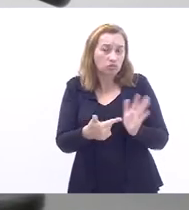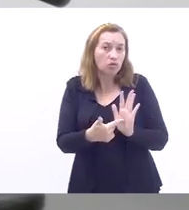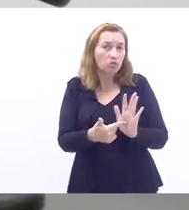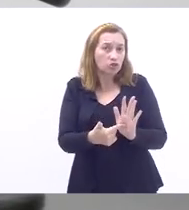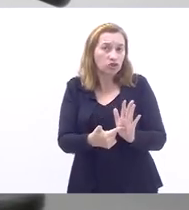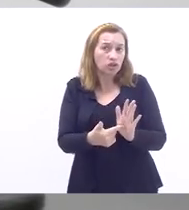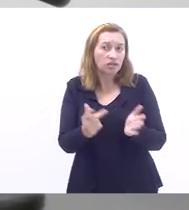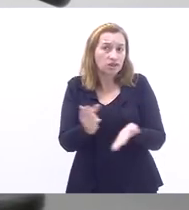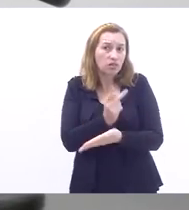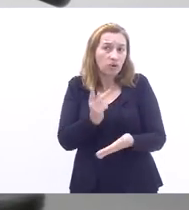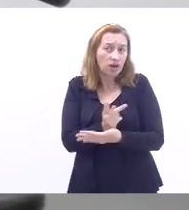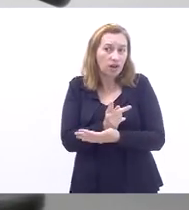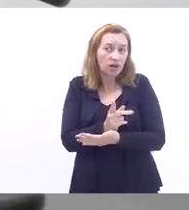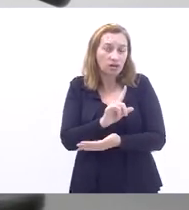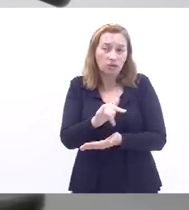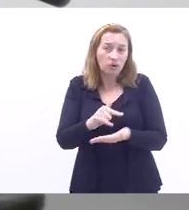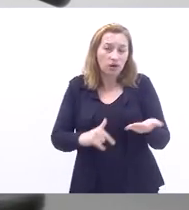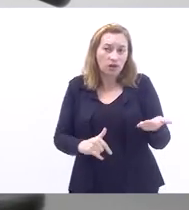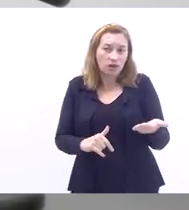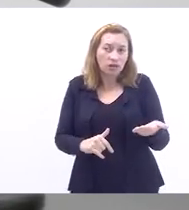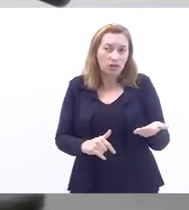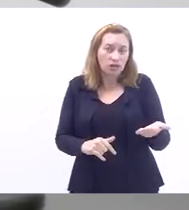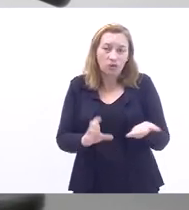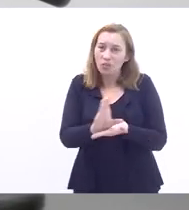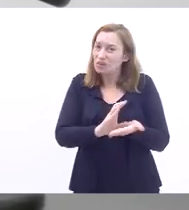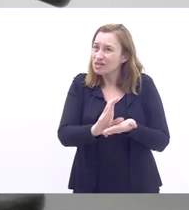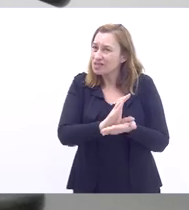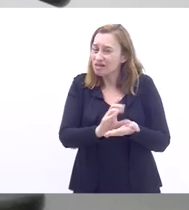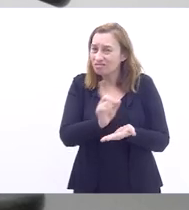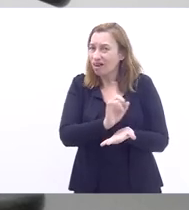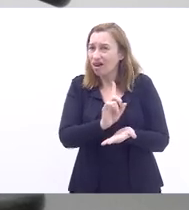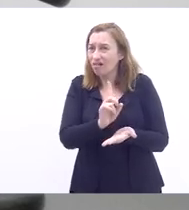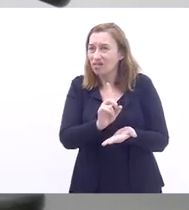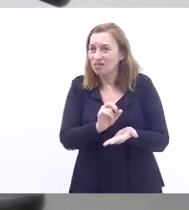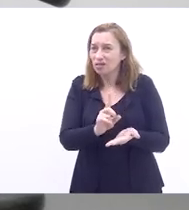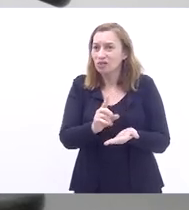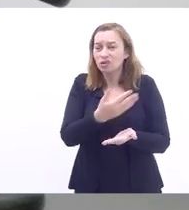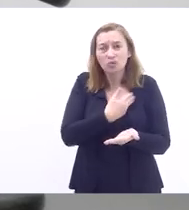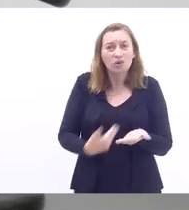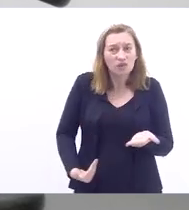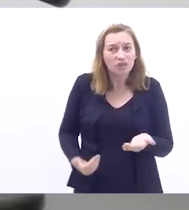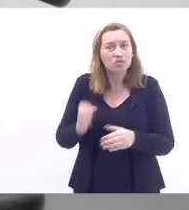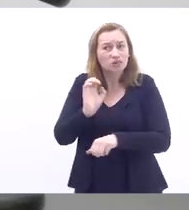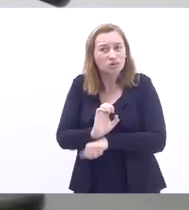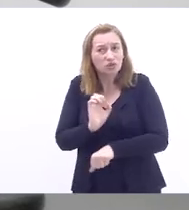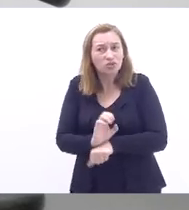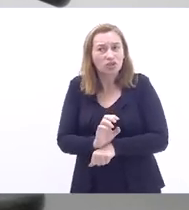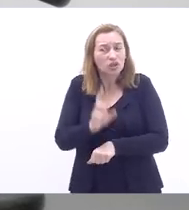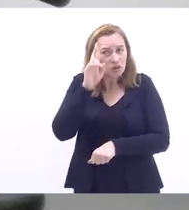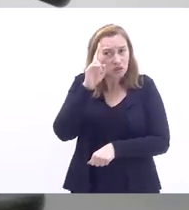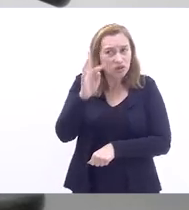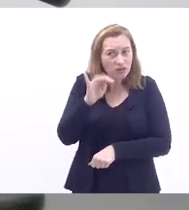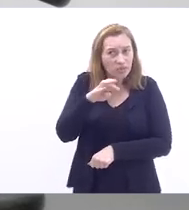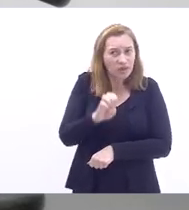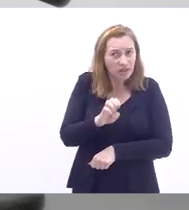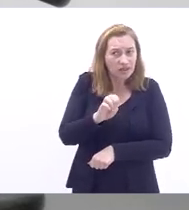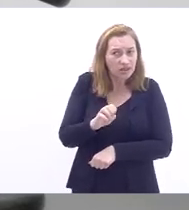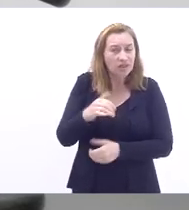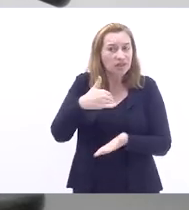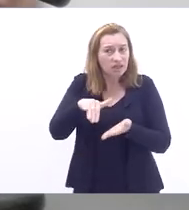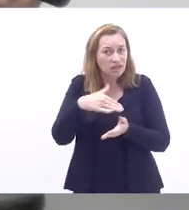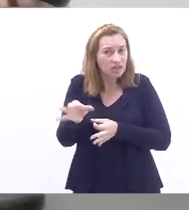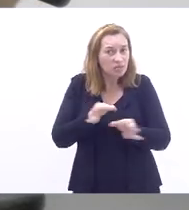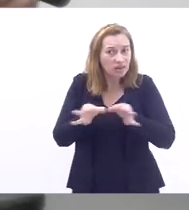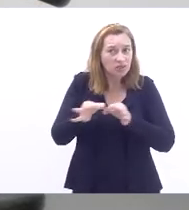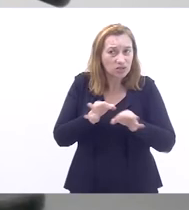chancelado esse documento não é do conselho sobre Regime se o documento do Governo do Estado do chefe de gabinete da chefe de gabinete da secretaria